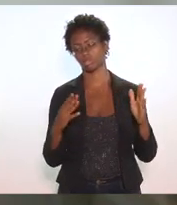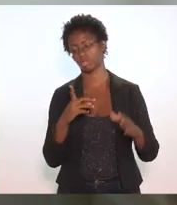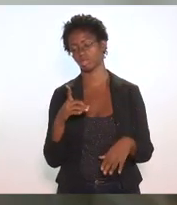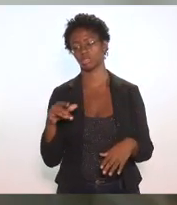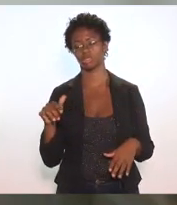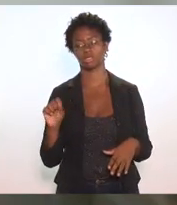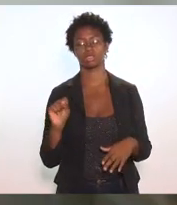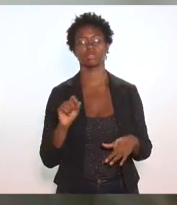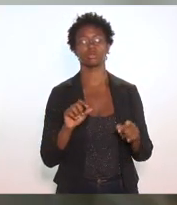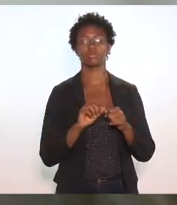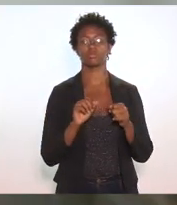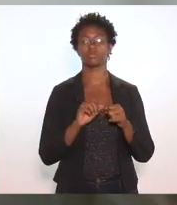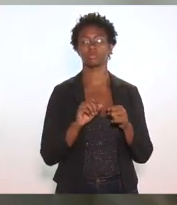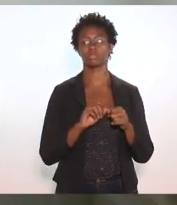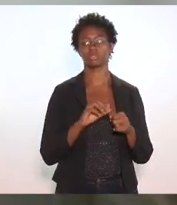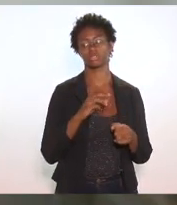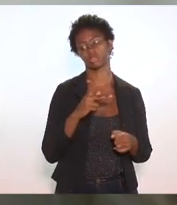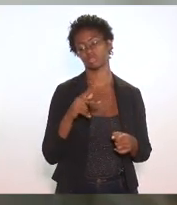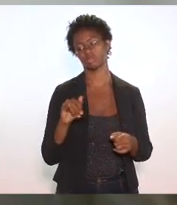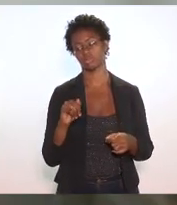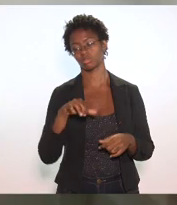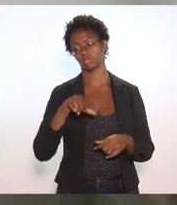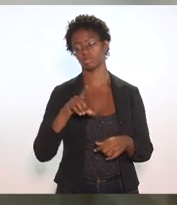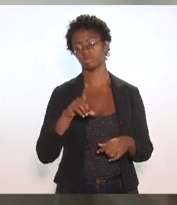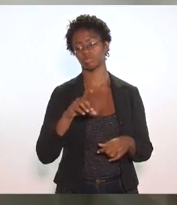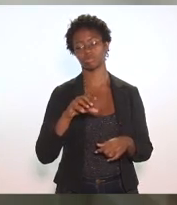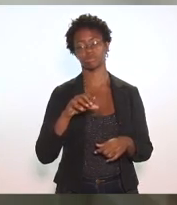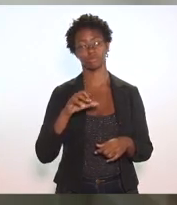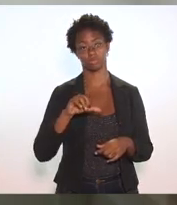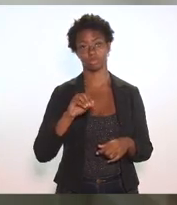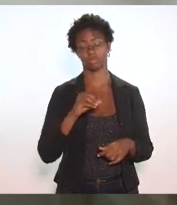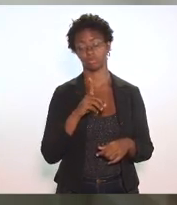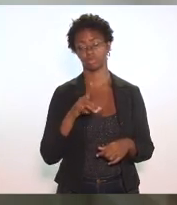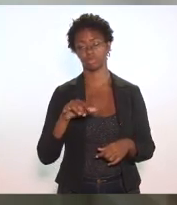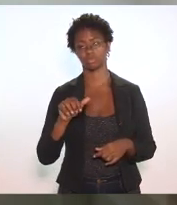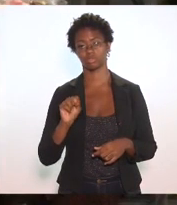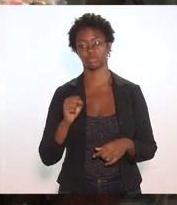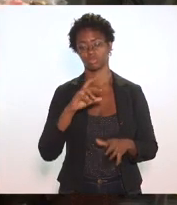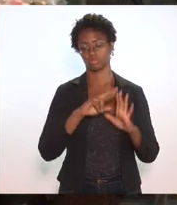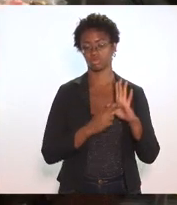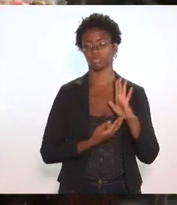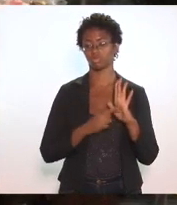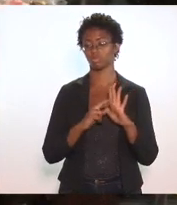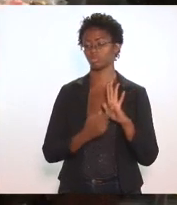fazer a CPI nos 90 dias regulamentares. Muito obrigado, presidente. Ok.